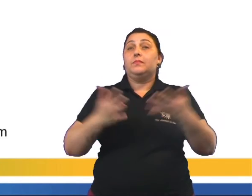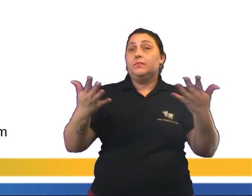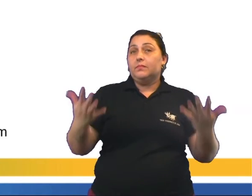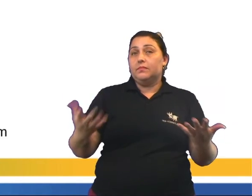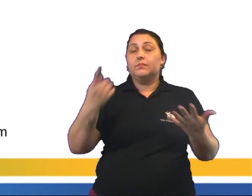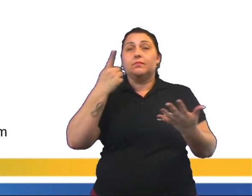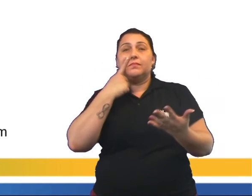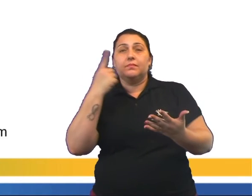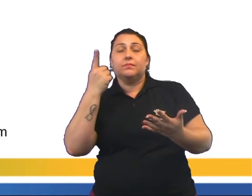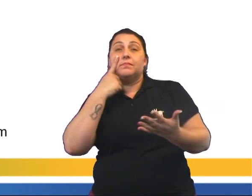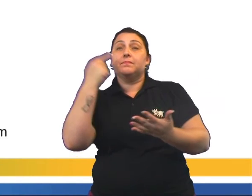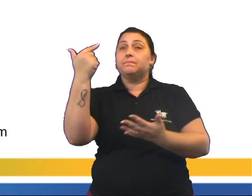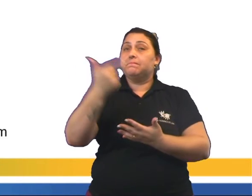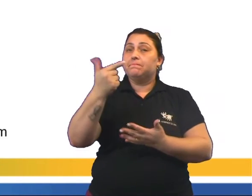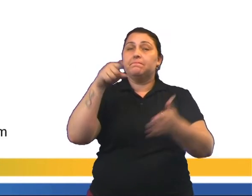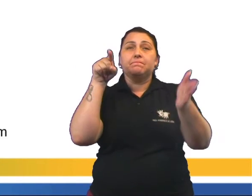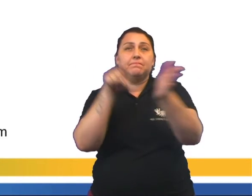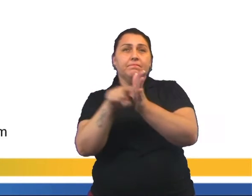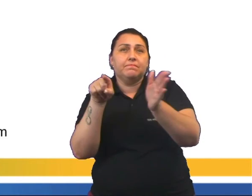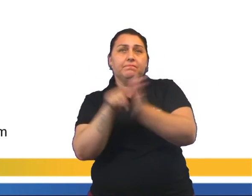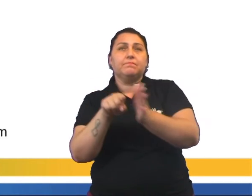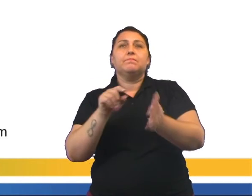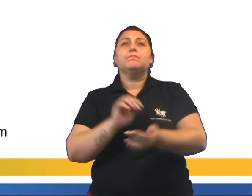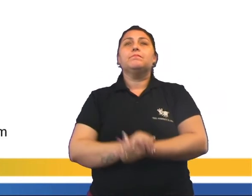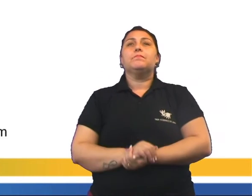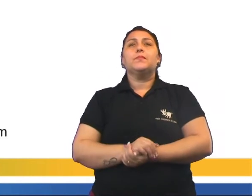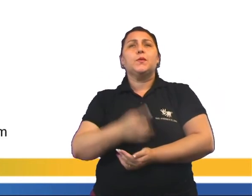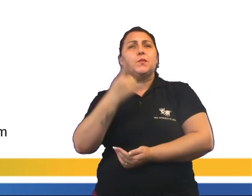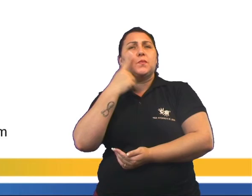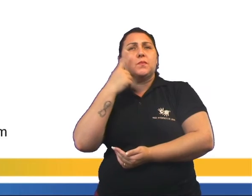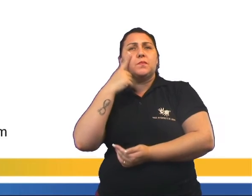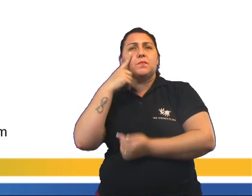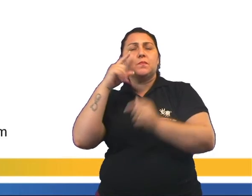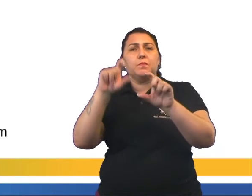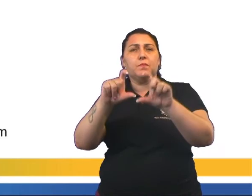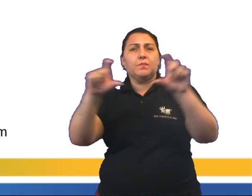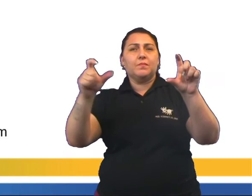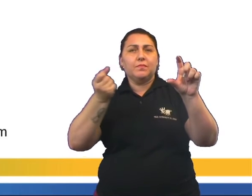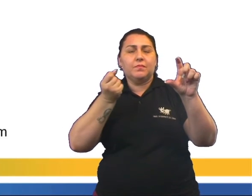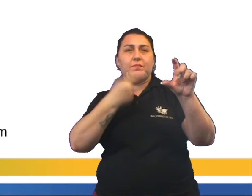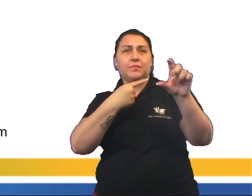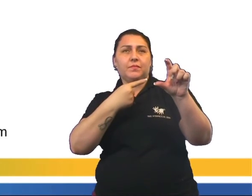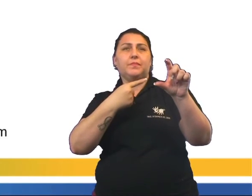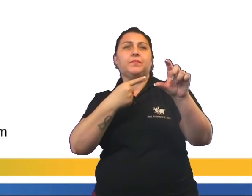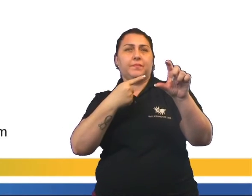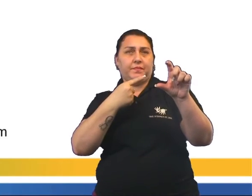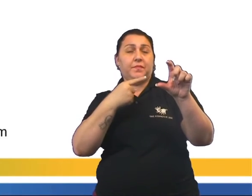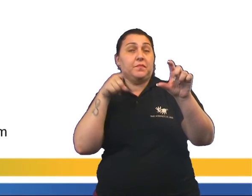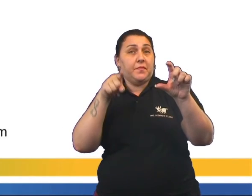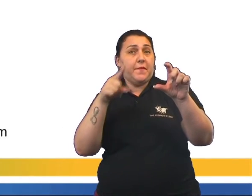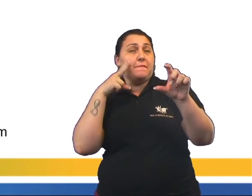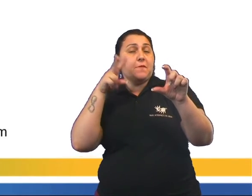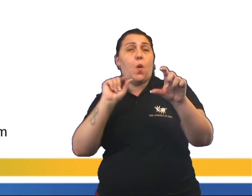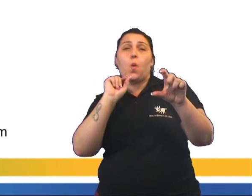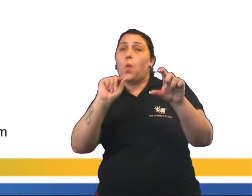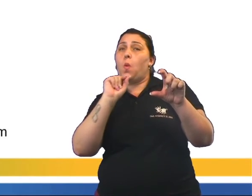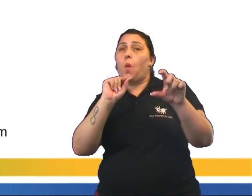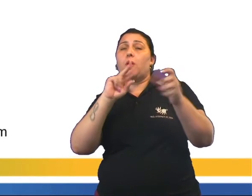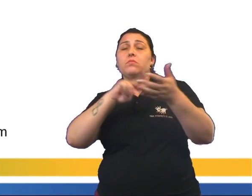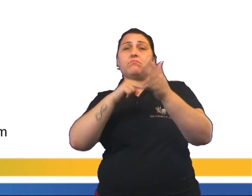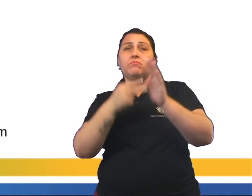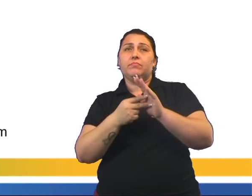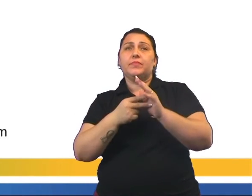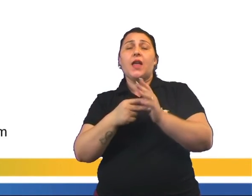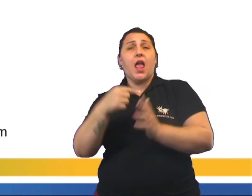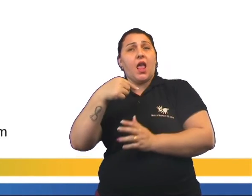Então, vamos, gente, aí para a questão de número 2. Na questão número 2, você vai olhar aí a charge do lado, para você ver o que ela está querendo